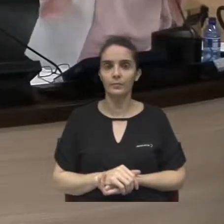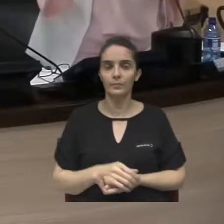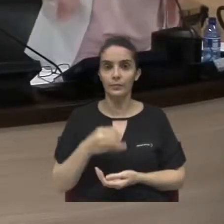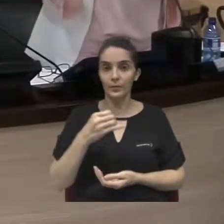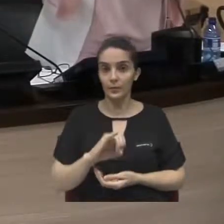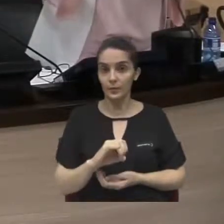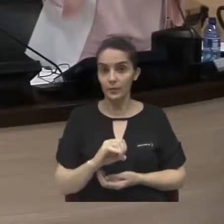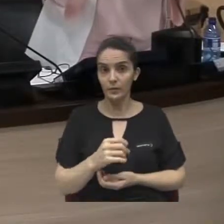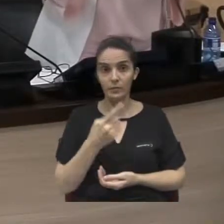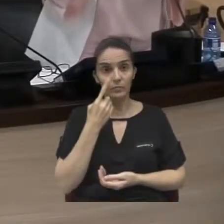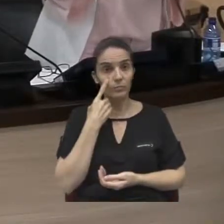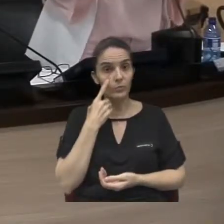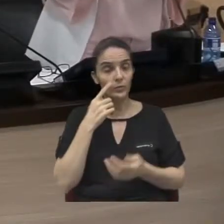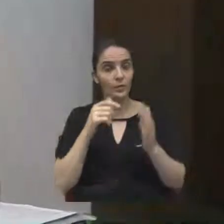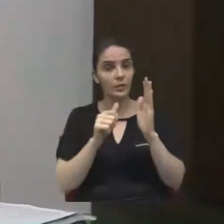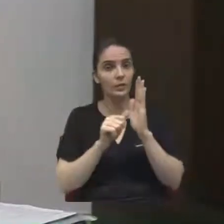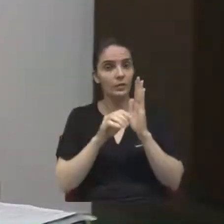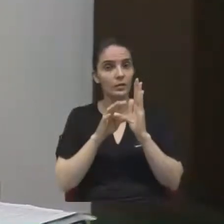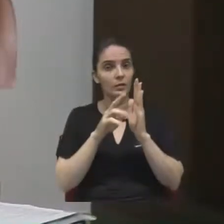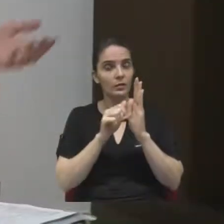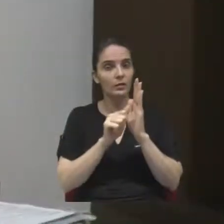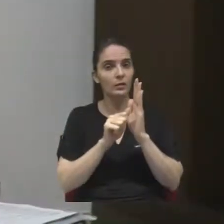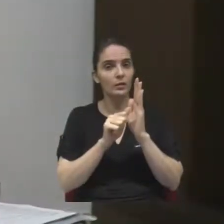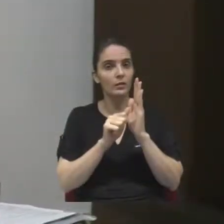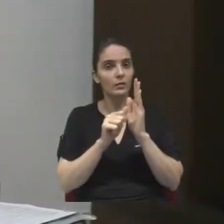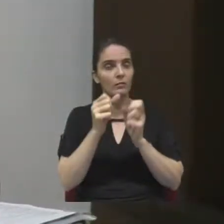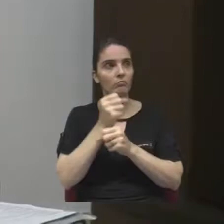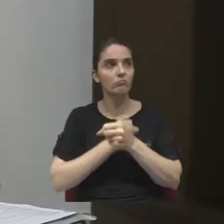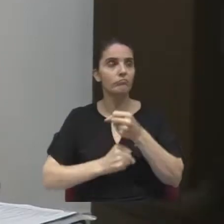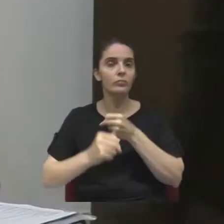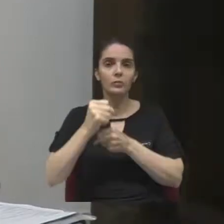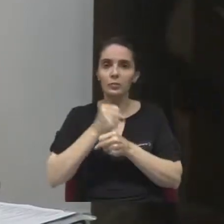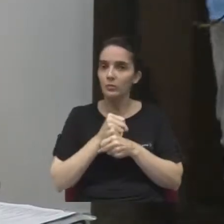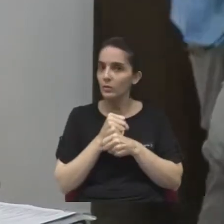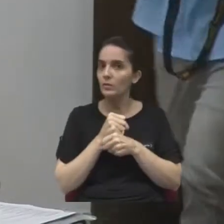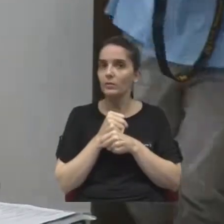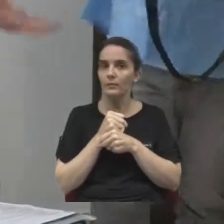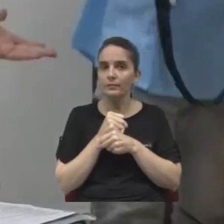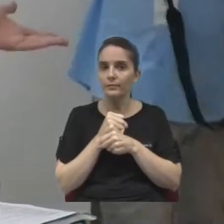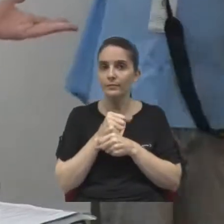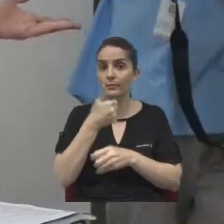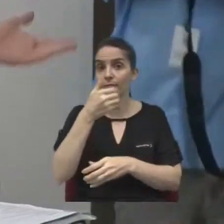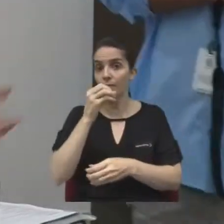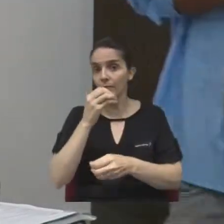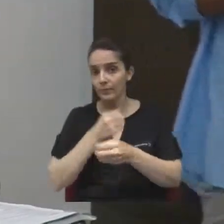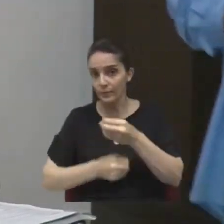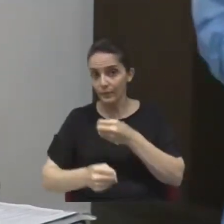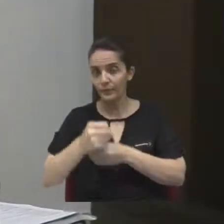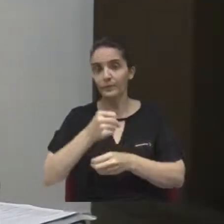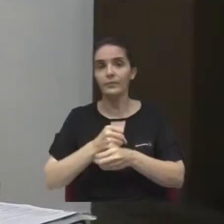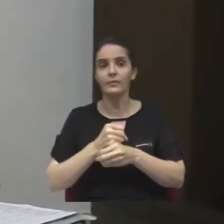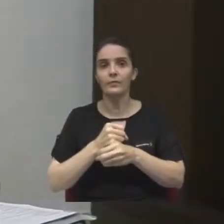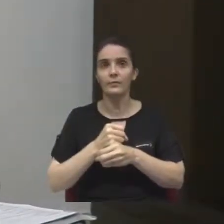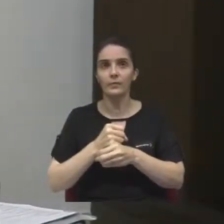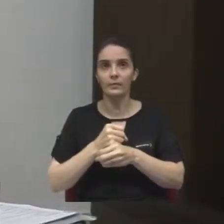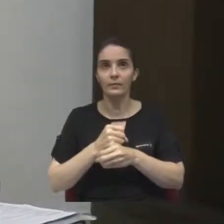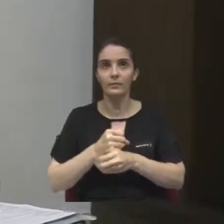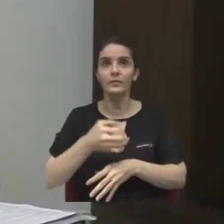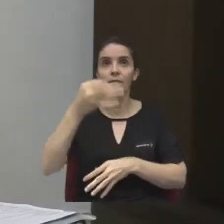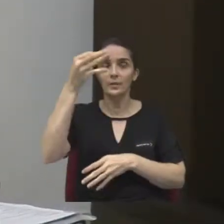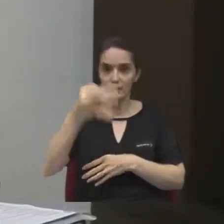atas de um ano atrás, de 10 anos atrás, com